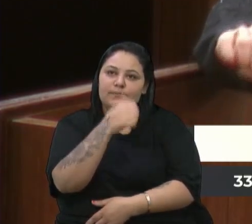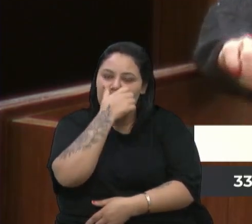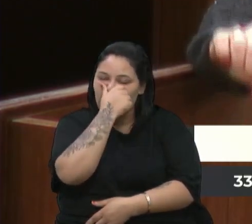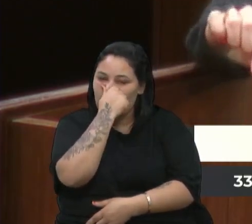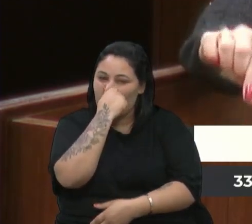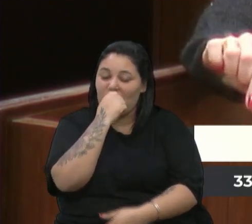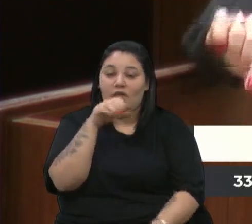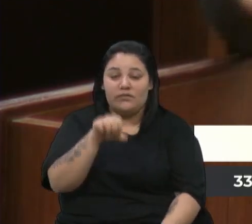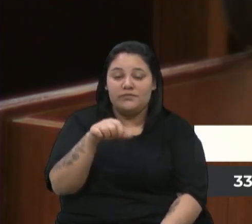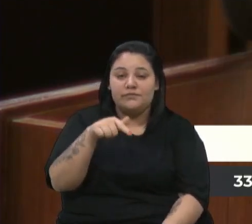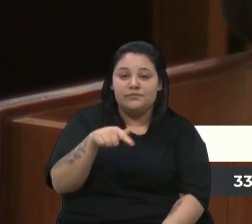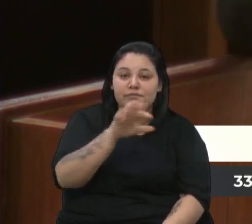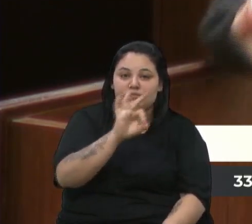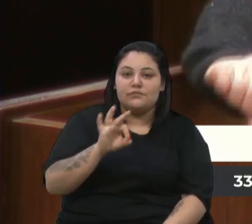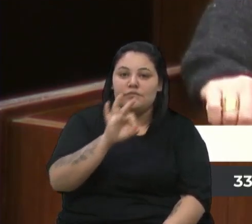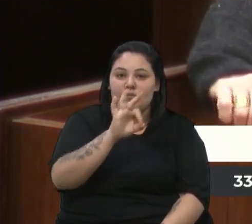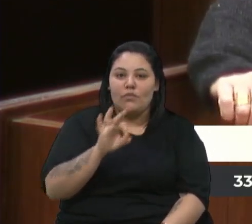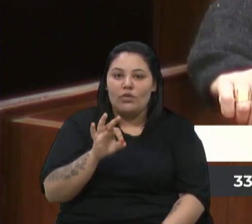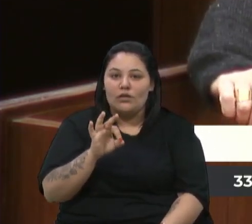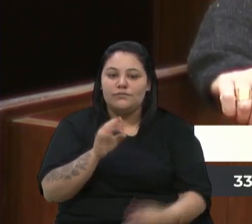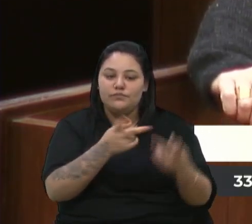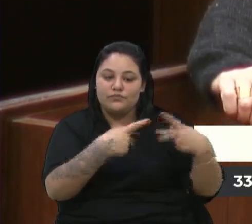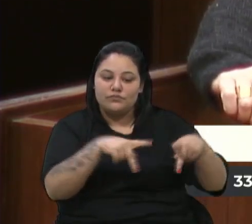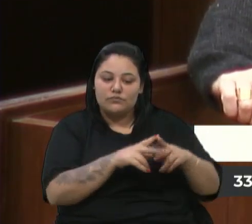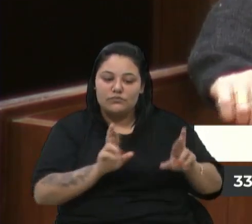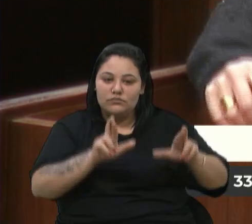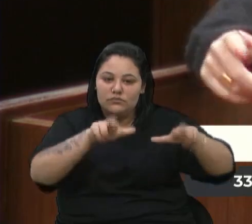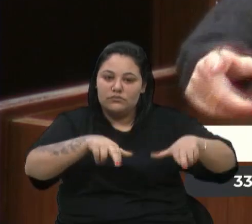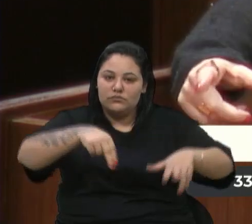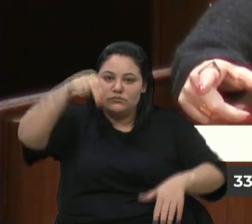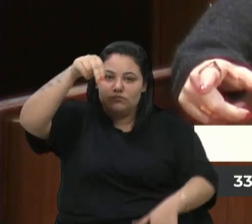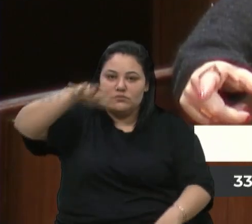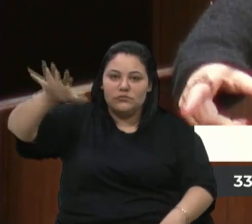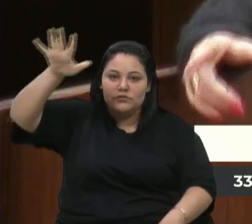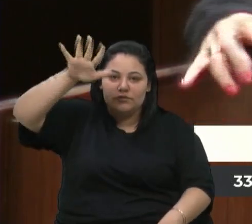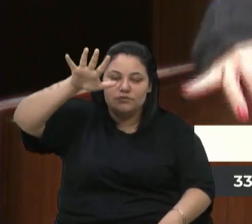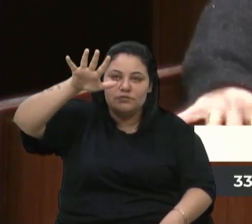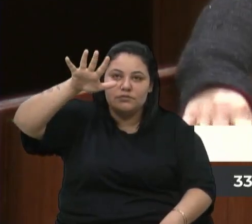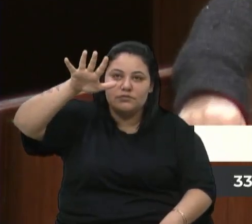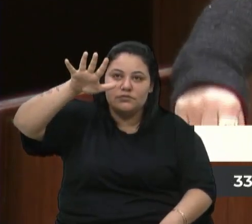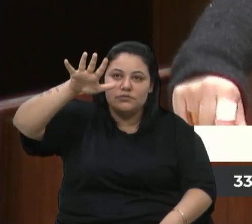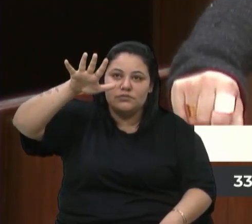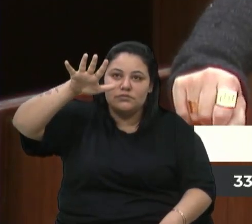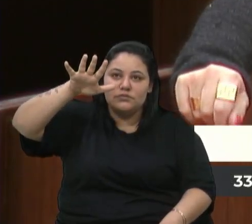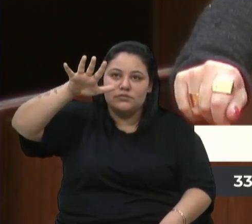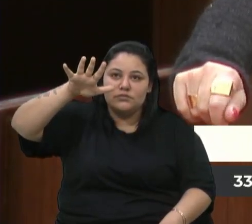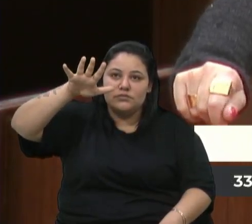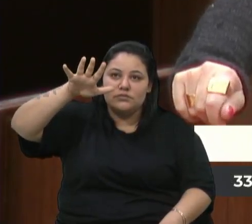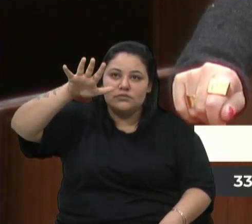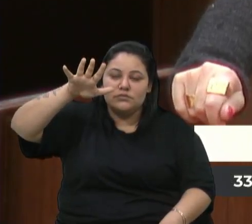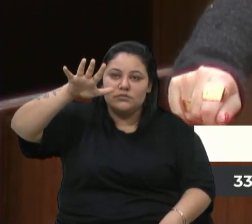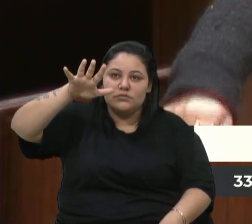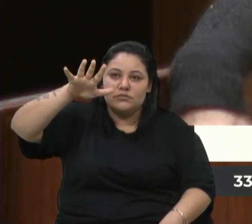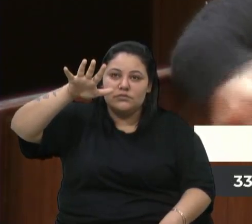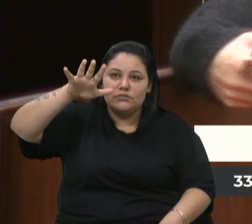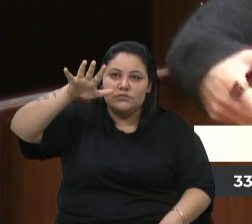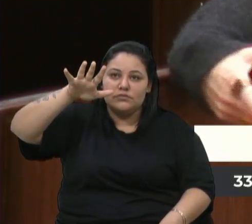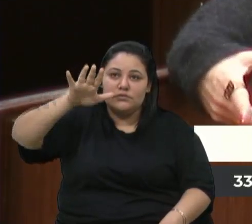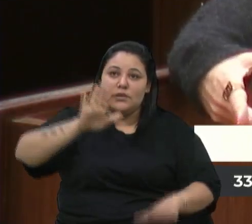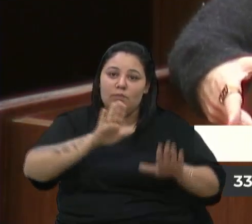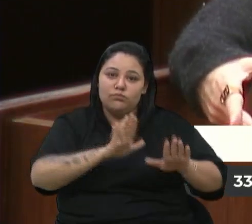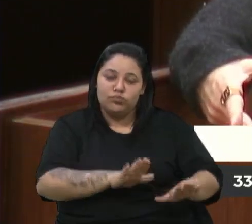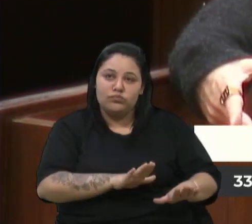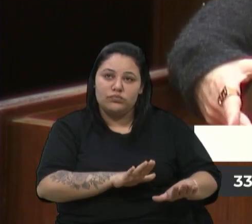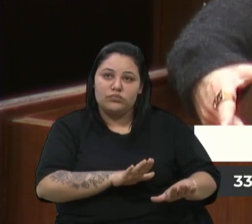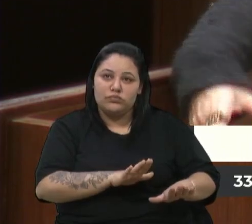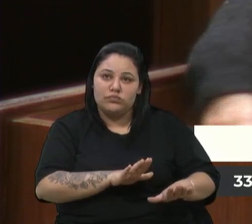97% da população da região Nordeste está no ensino fundamental, até os